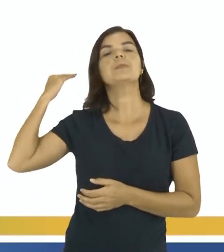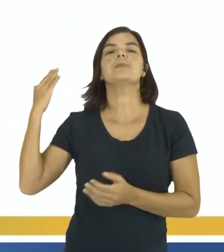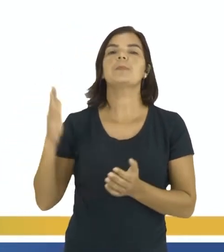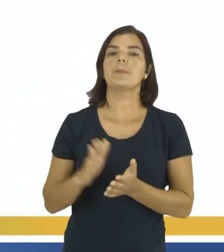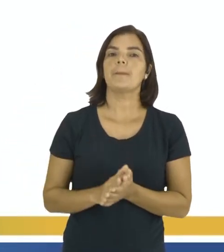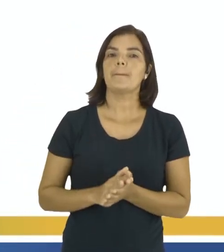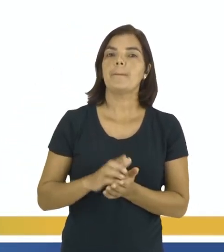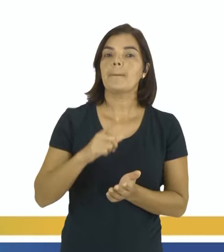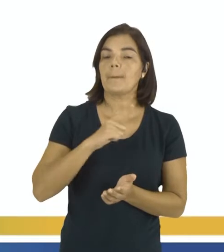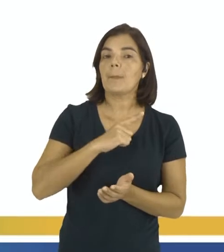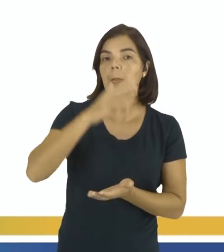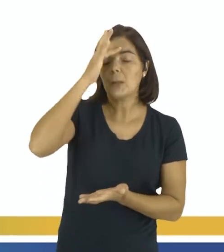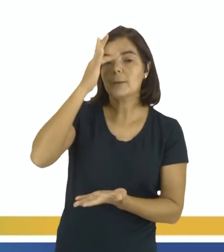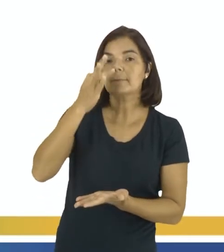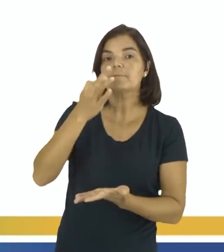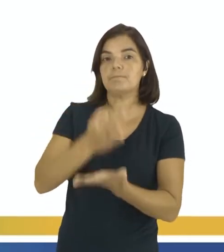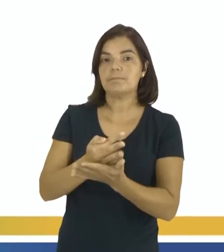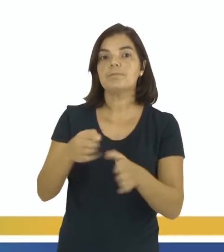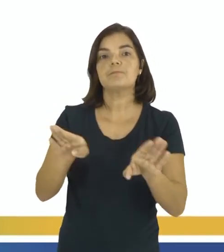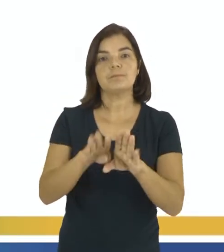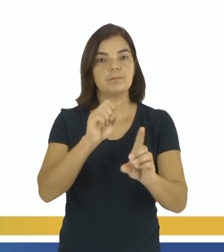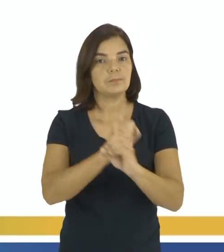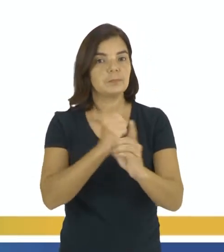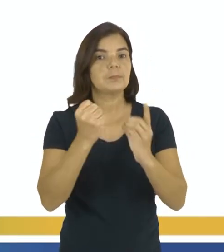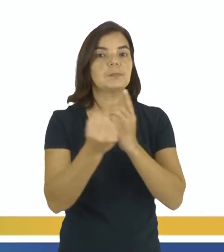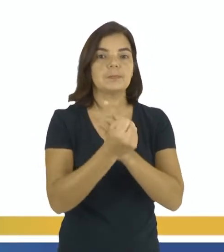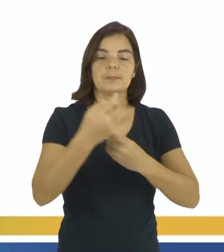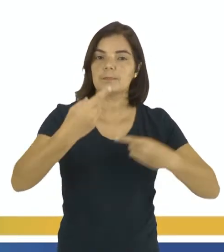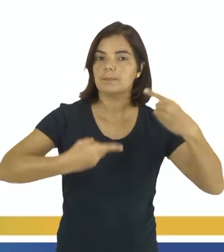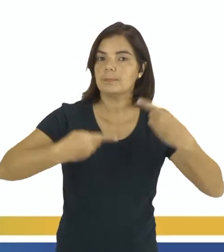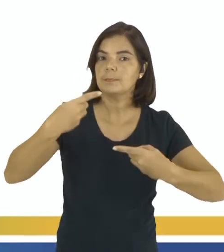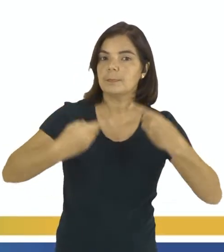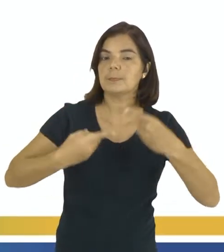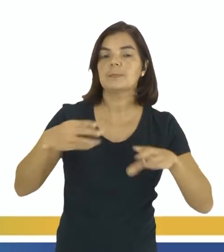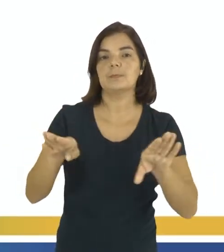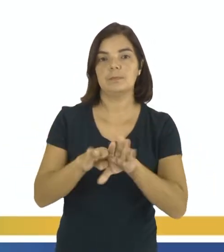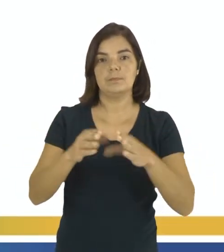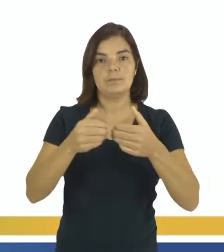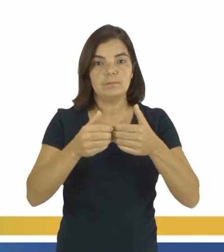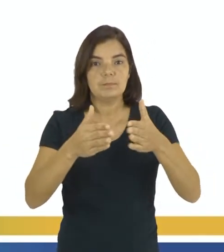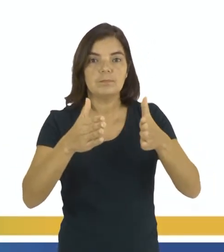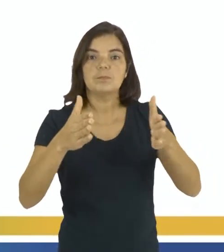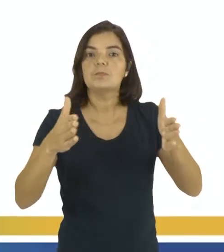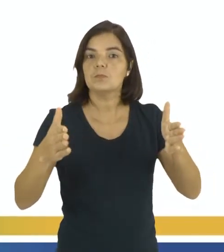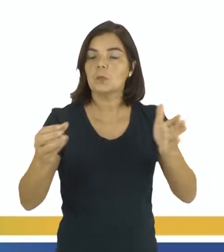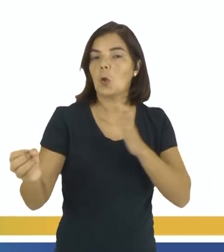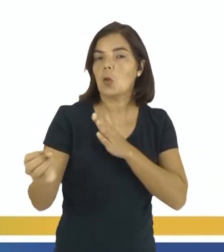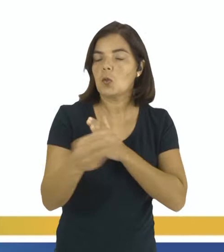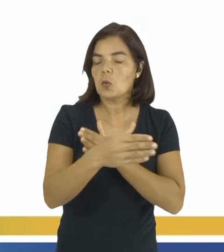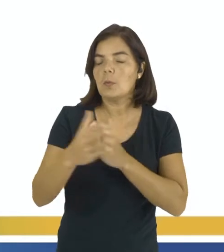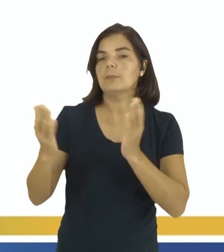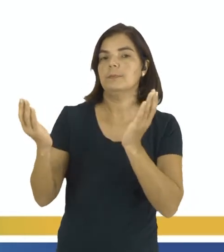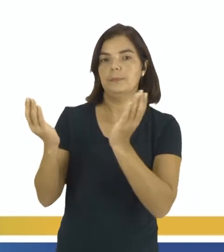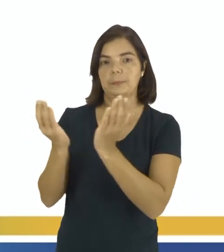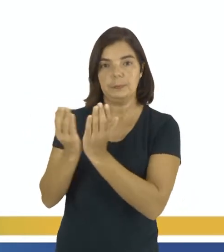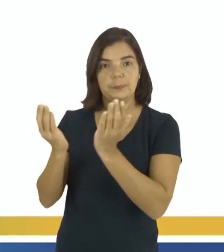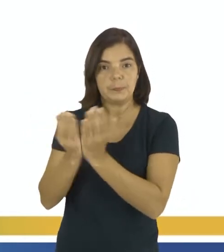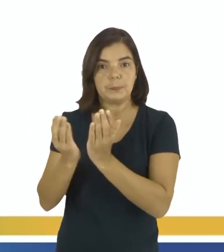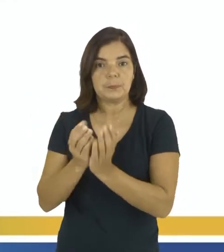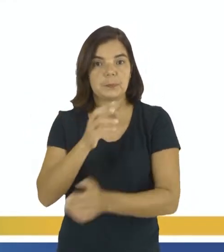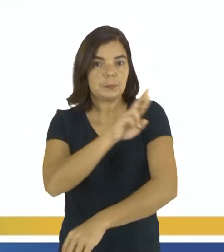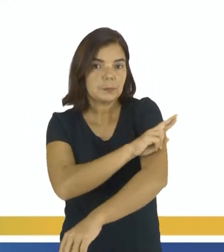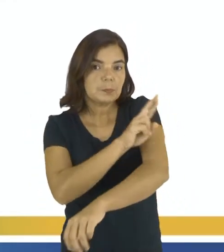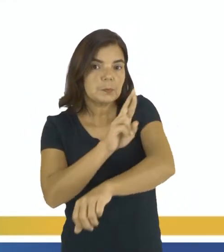em termos de fé e aspectos sociais e políticos, vamos ter abertura de novas religiões, né? Teremos